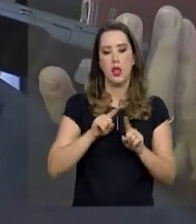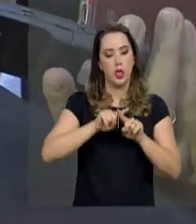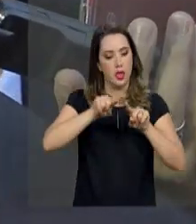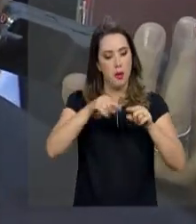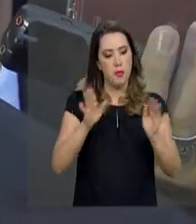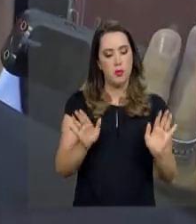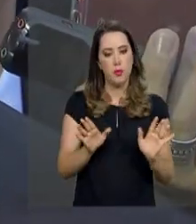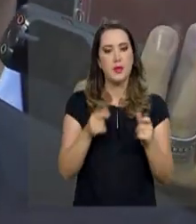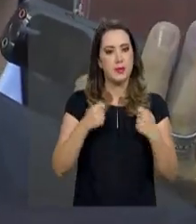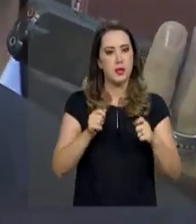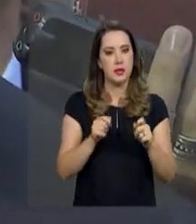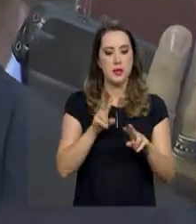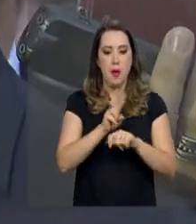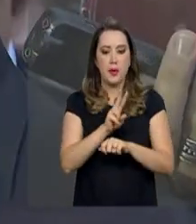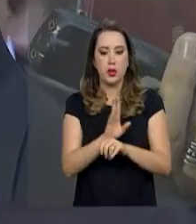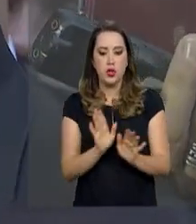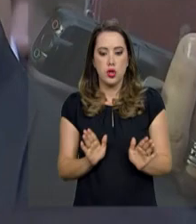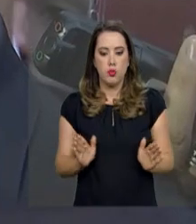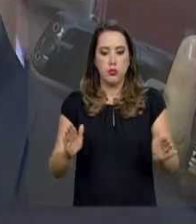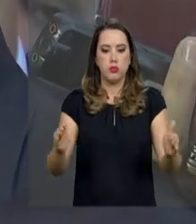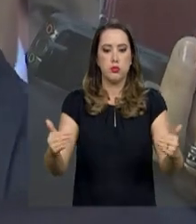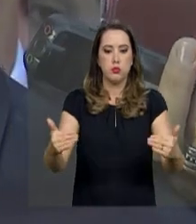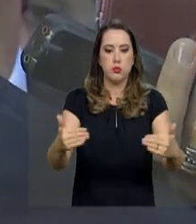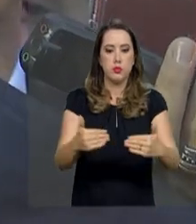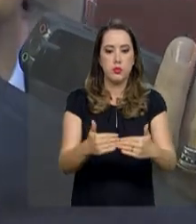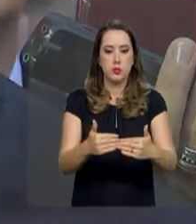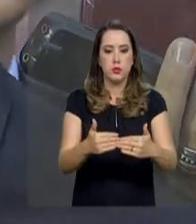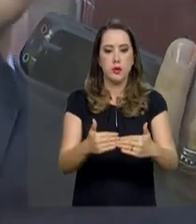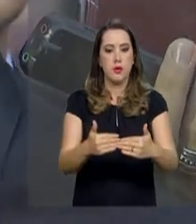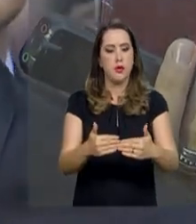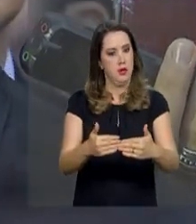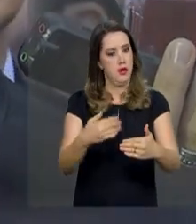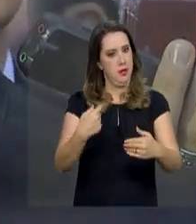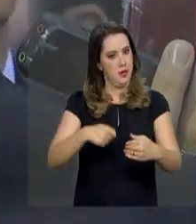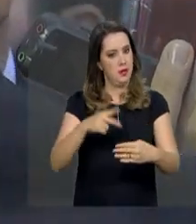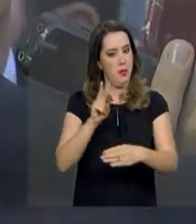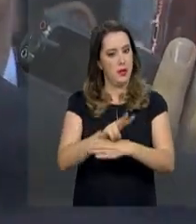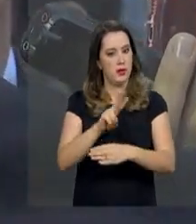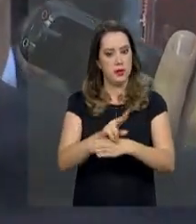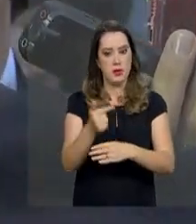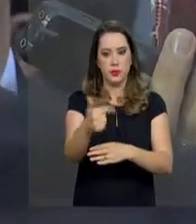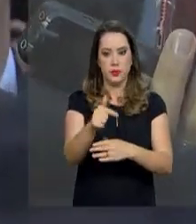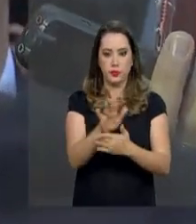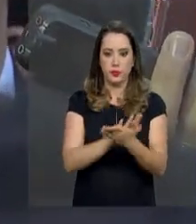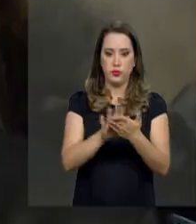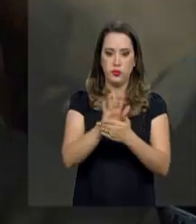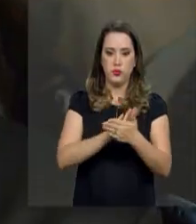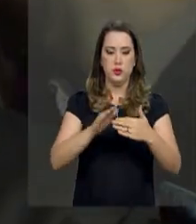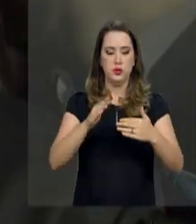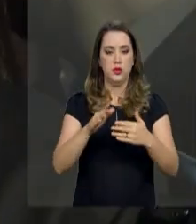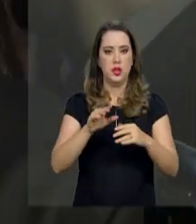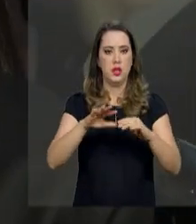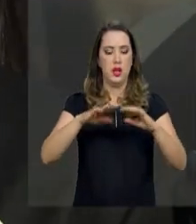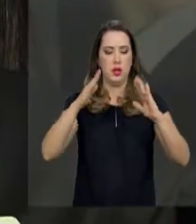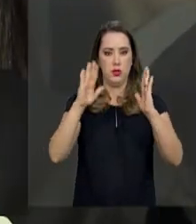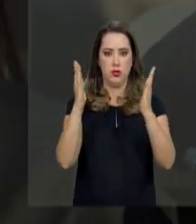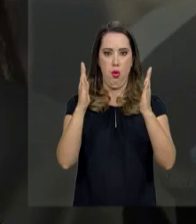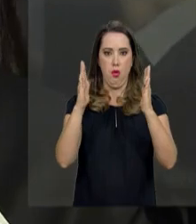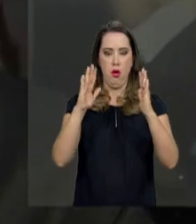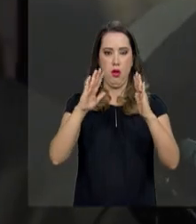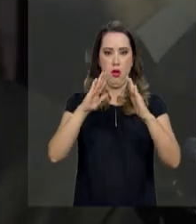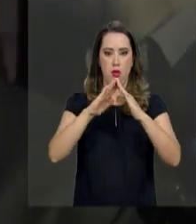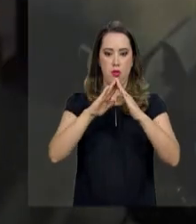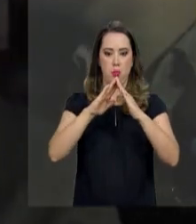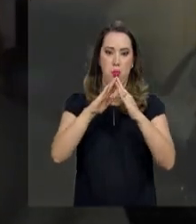cercamento do local, de colocação de proteção para que não tenhamos desabamento. O ministro da Cultura